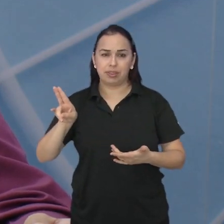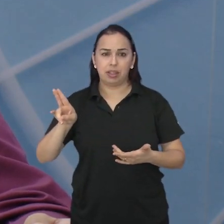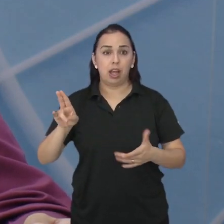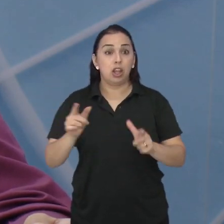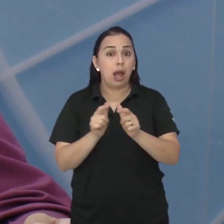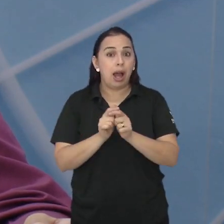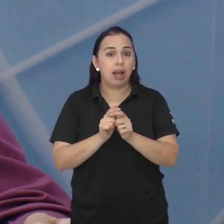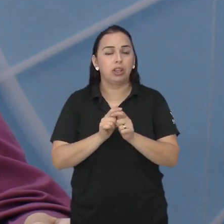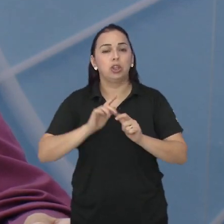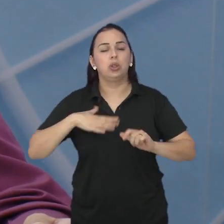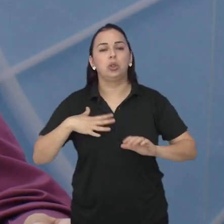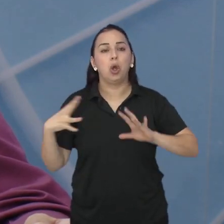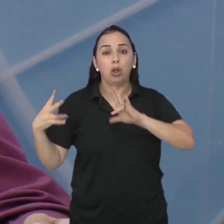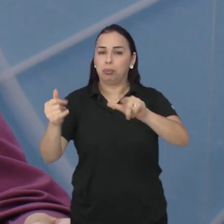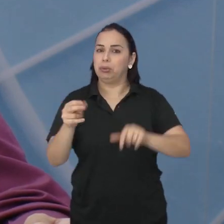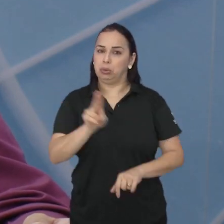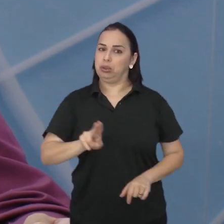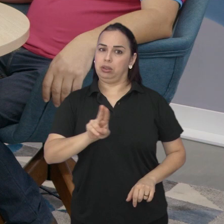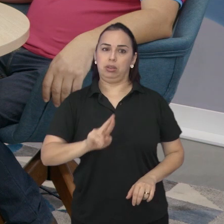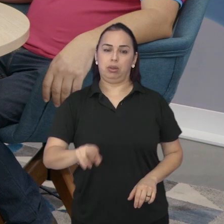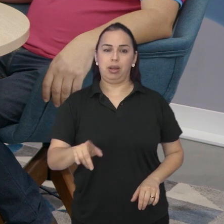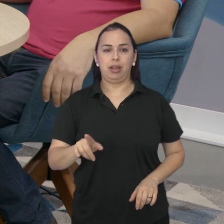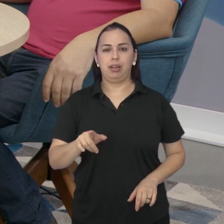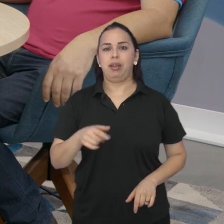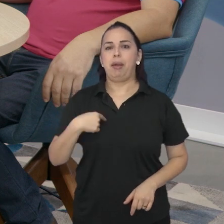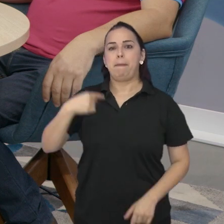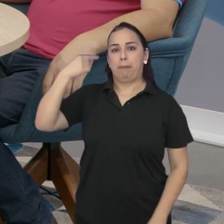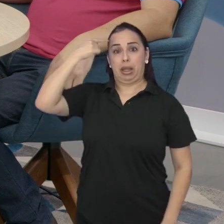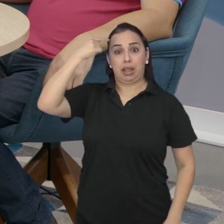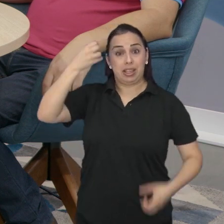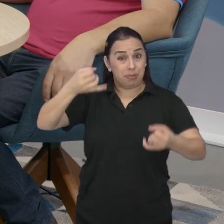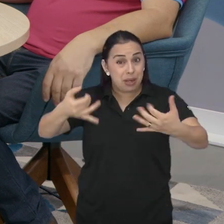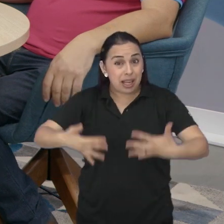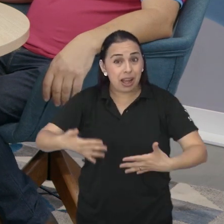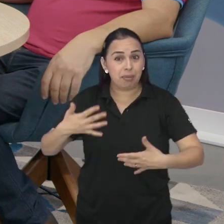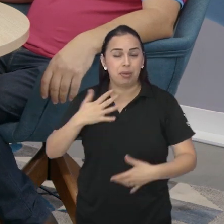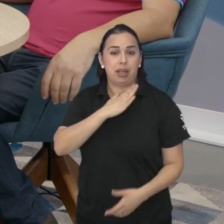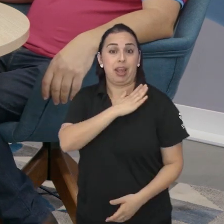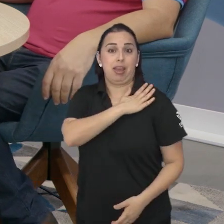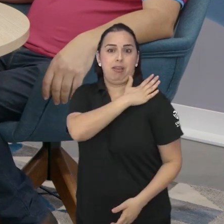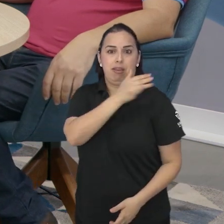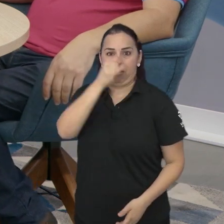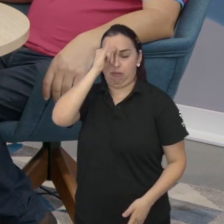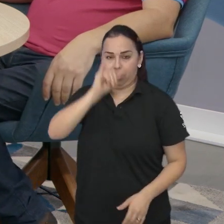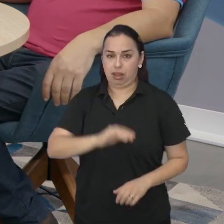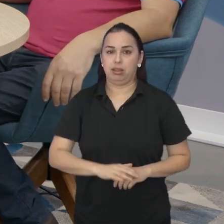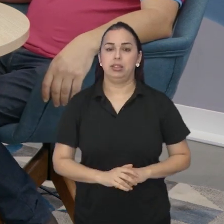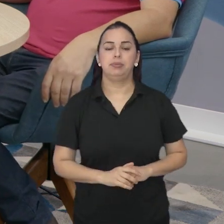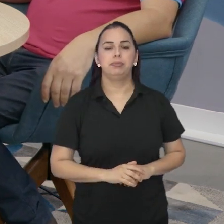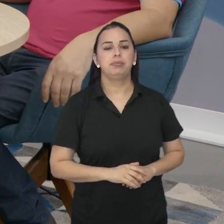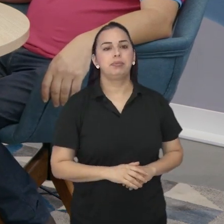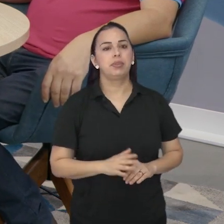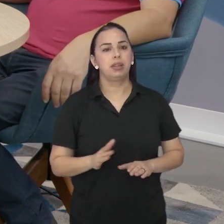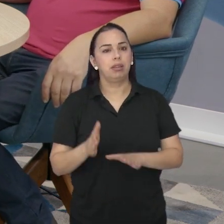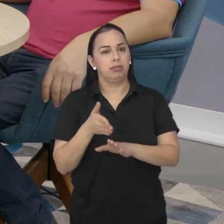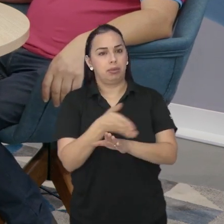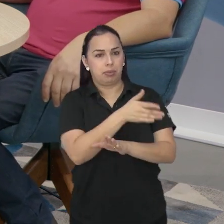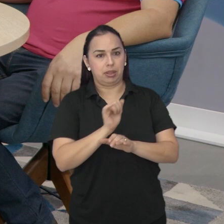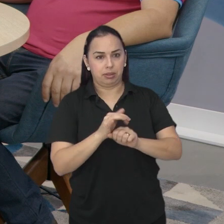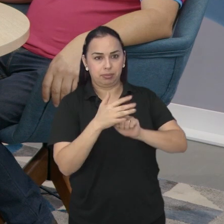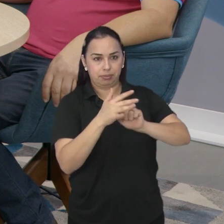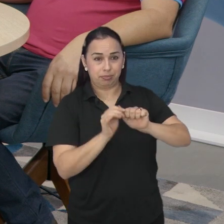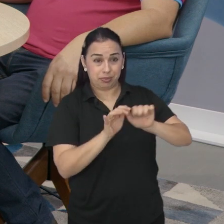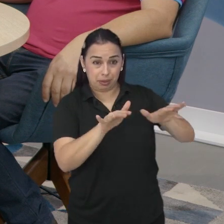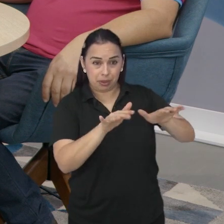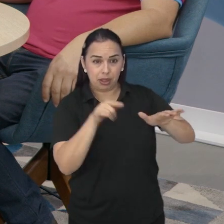de substância, seja álcool ou outras coisas. Isso, porque tem esse preconceito. Correto. A pandemia, potencializou mais isso